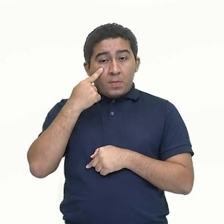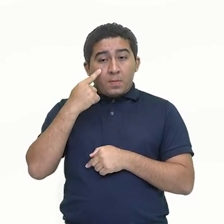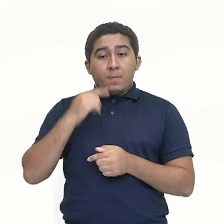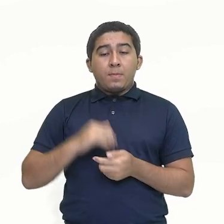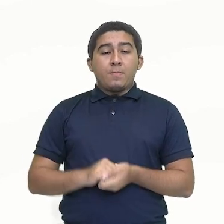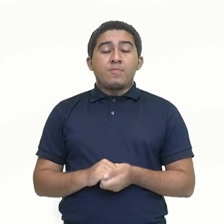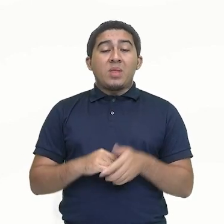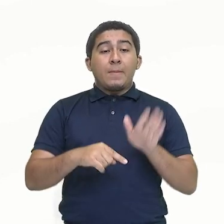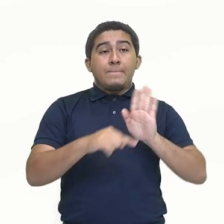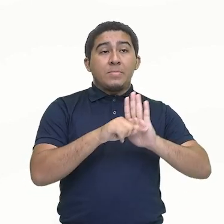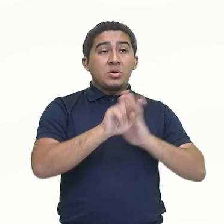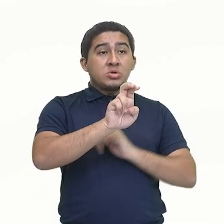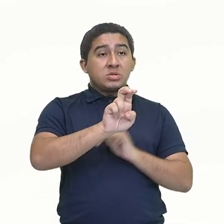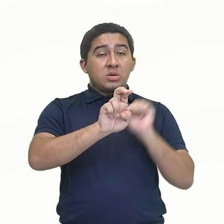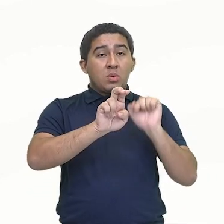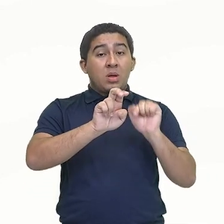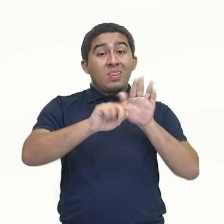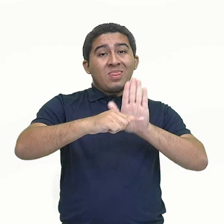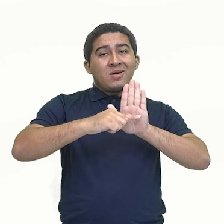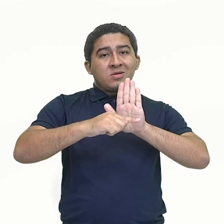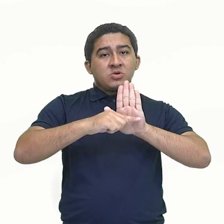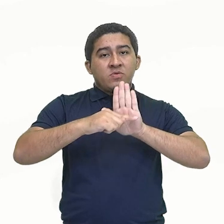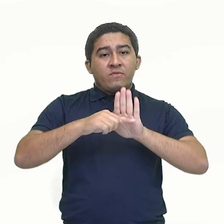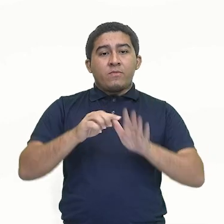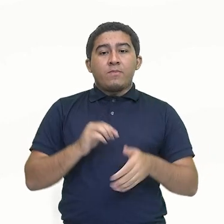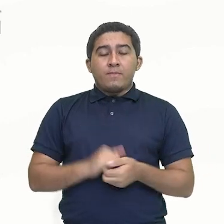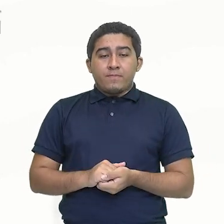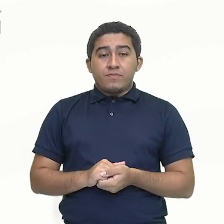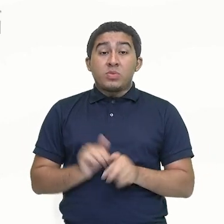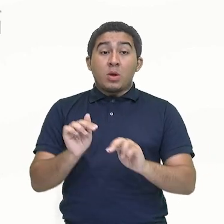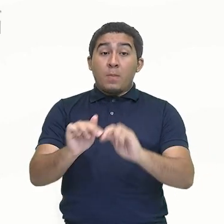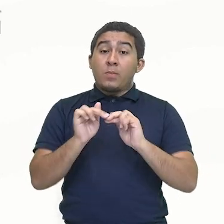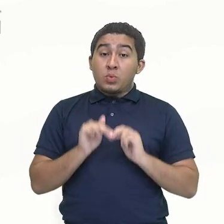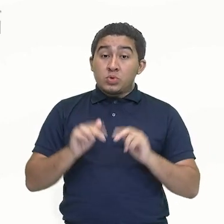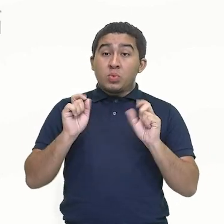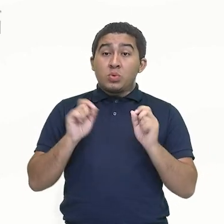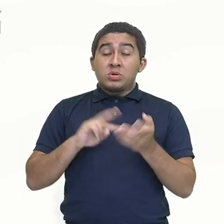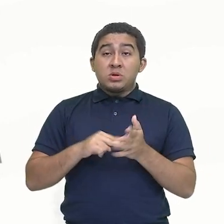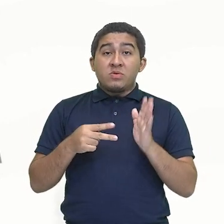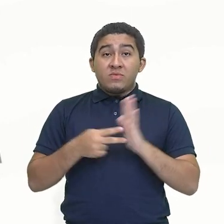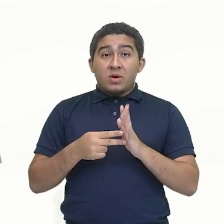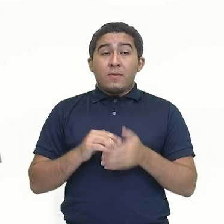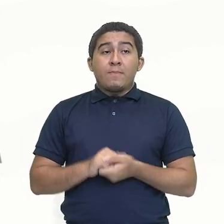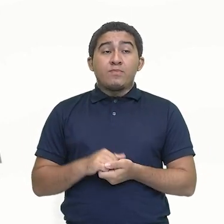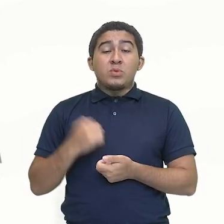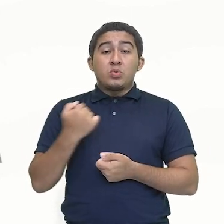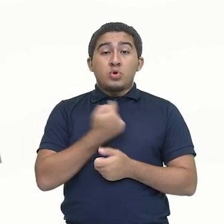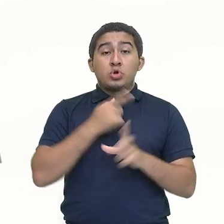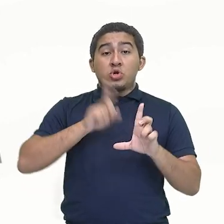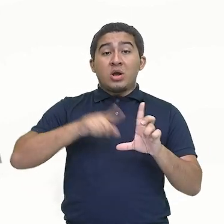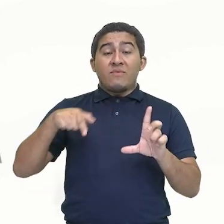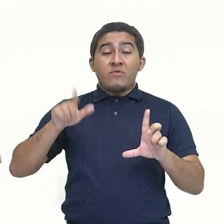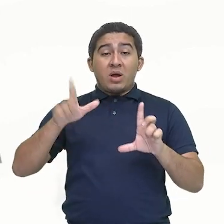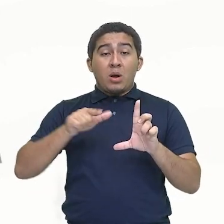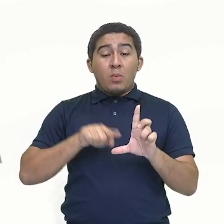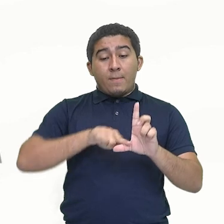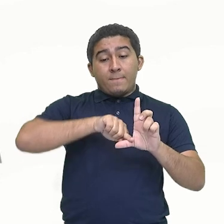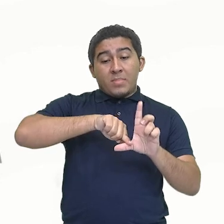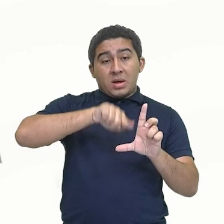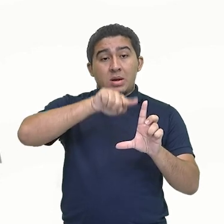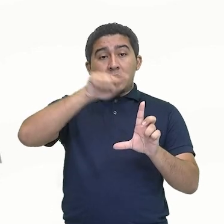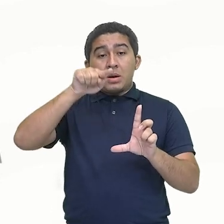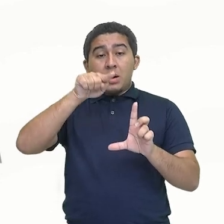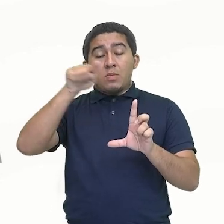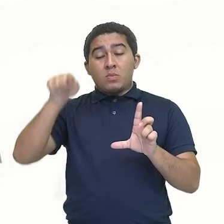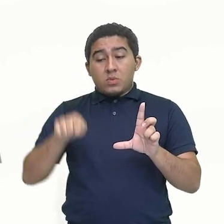Ele é menos 5, ele é negativo. Por isso, então, que o nosso gráfico é uma parábola voltada